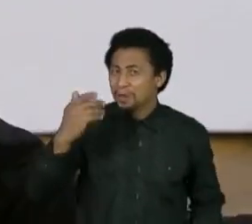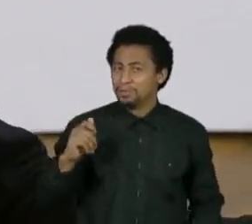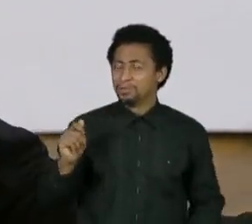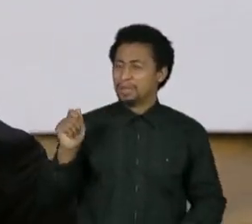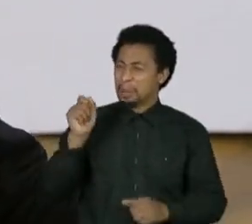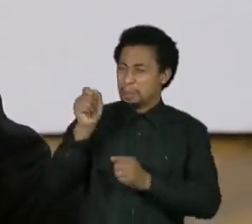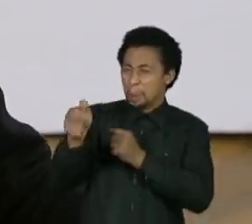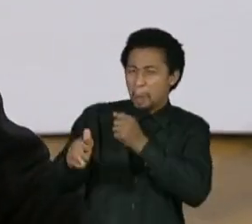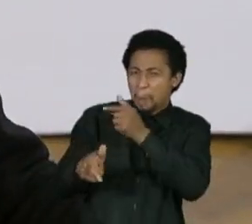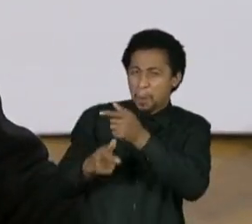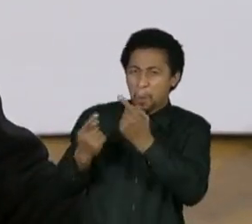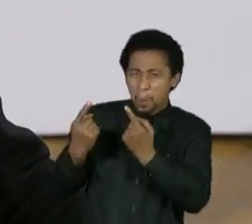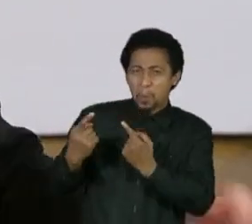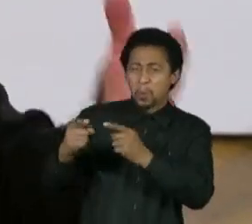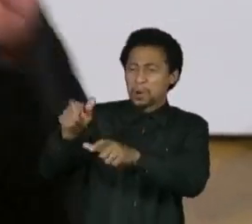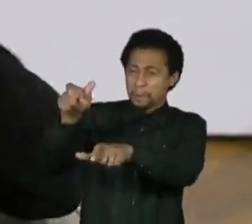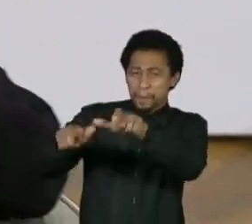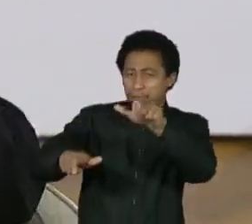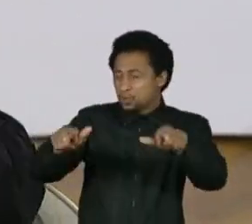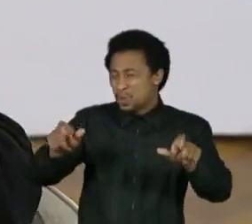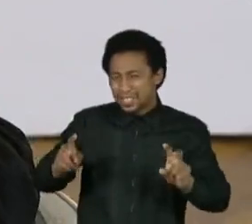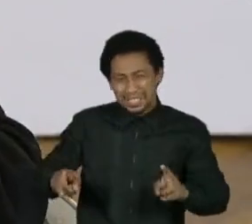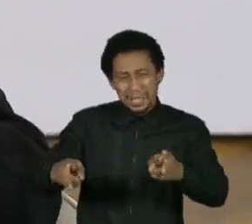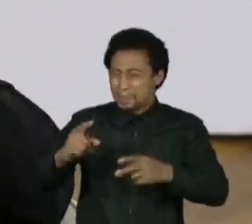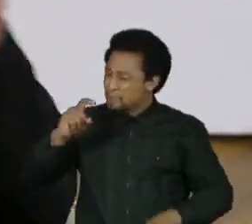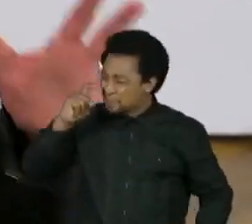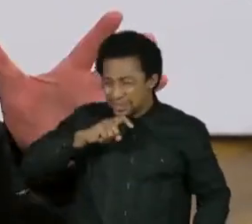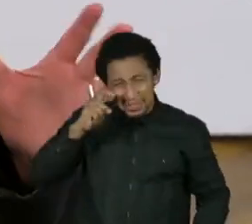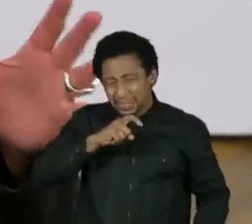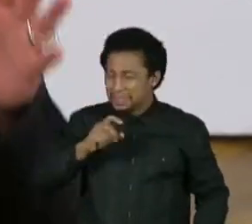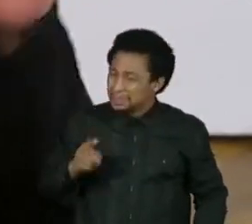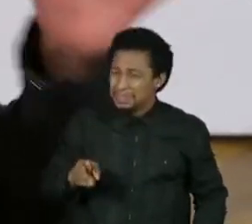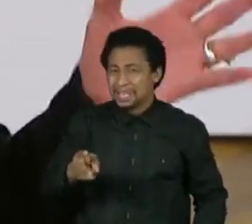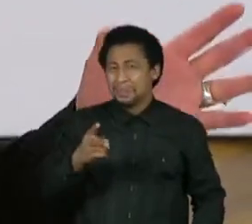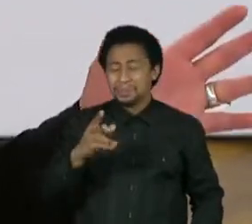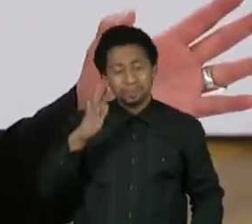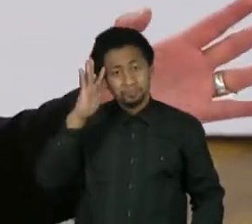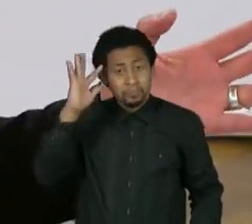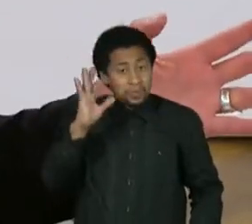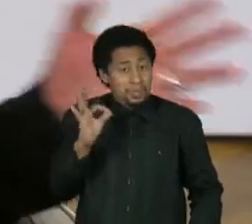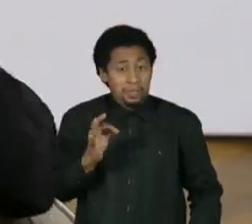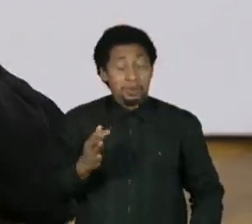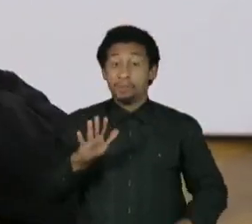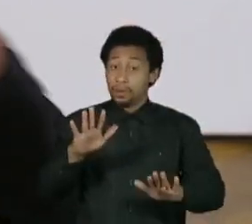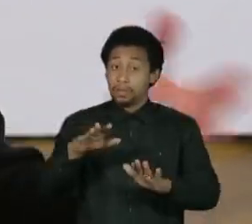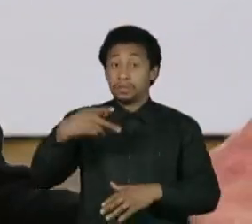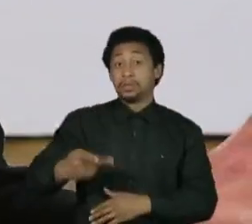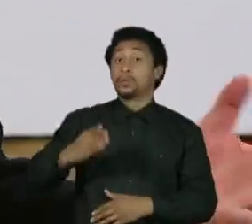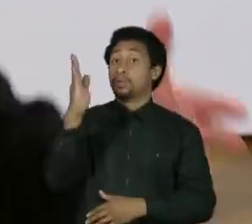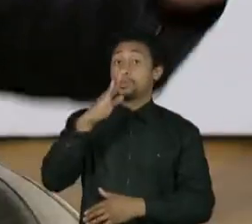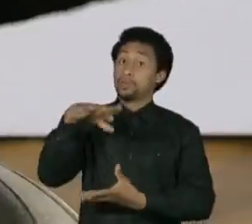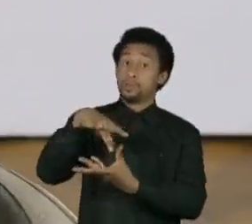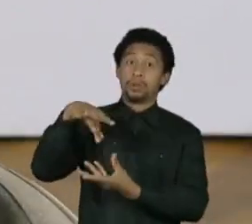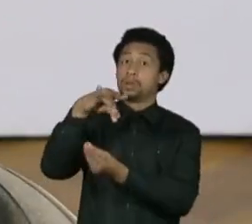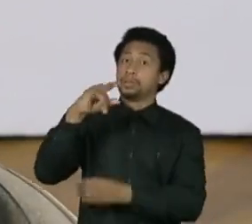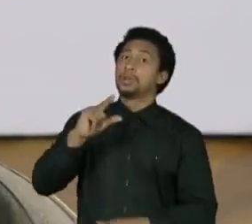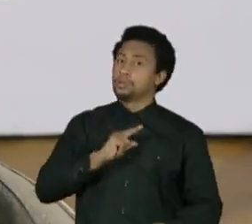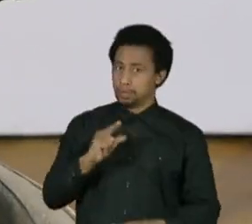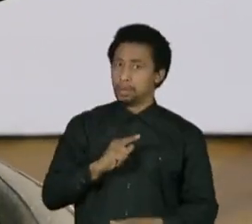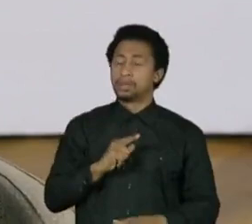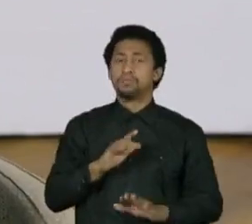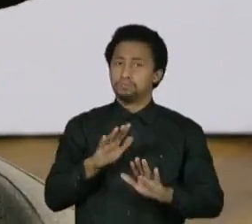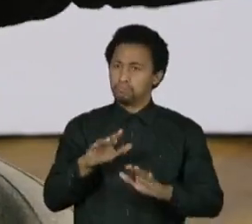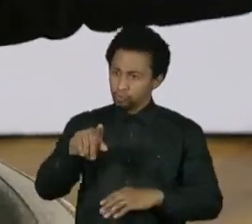sempre mentiras. É difícil da gente entender. Mas vamos lá, nós vivemos num país democrático, a gente defende a democracia. Se o cara quer